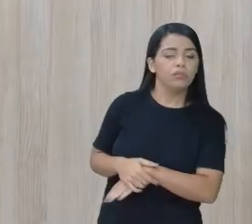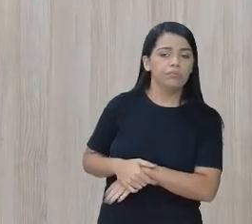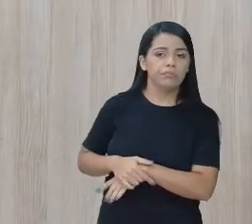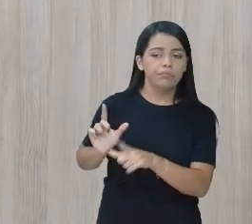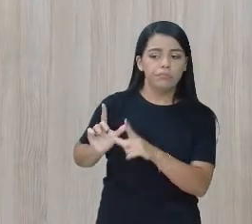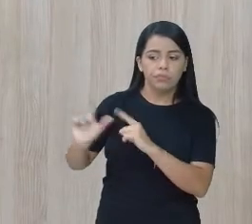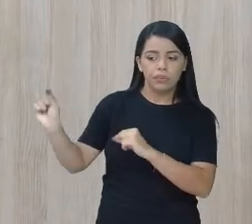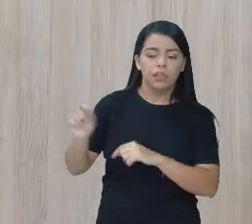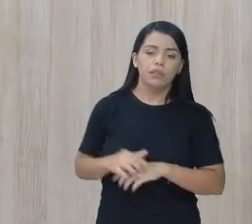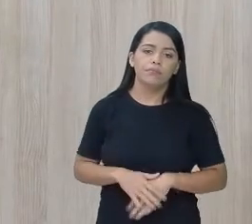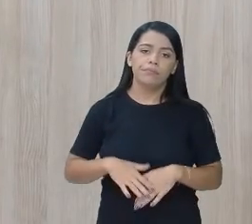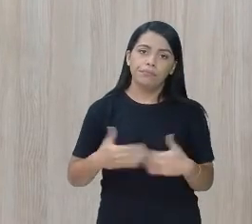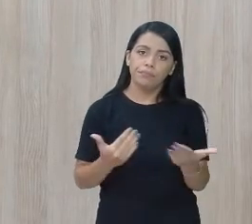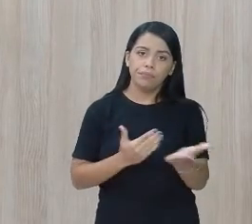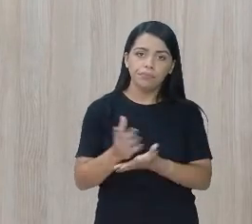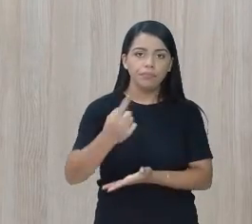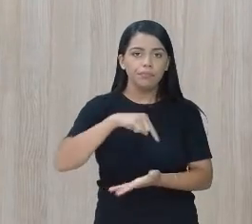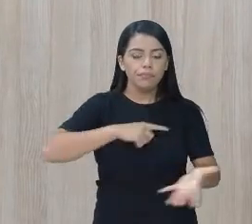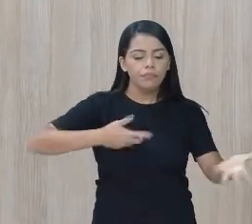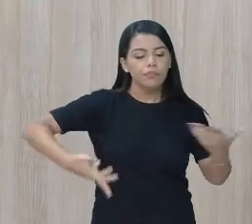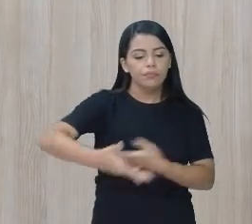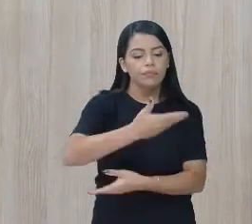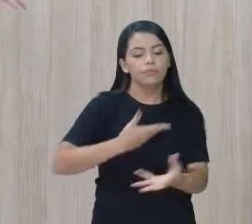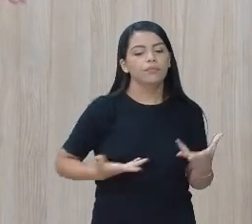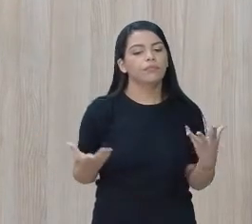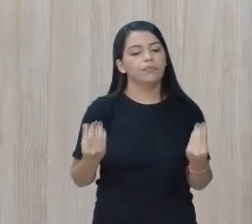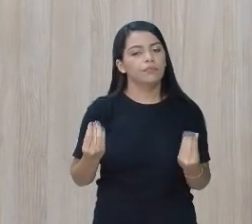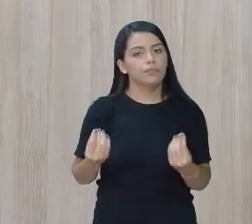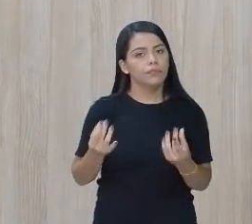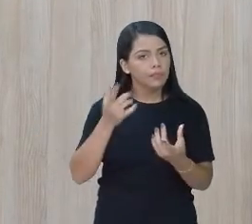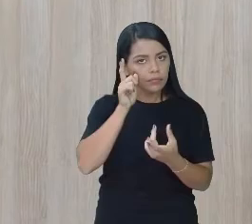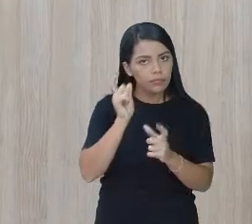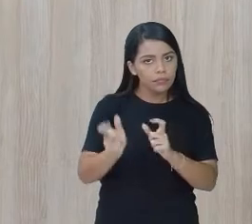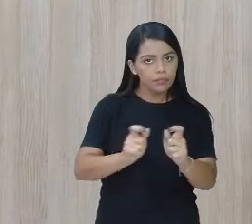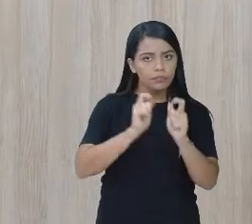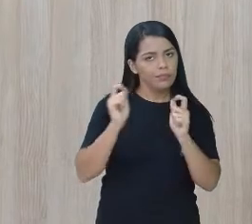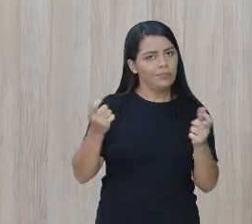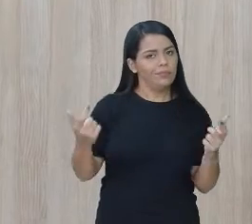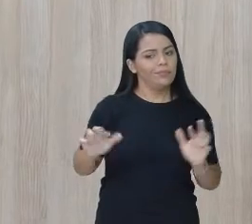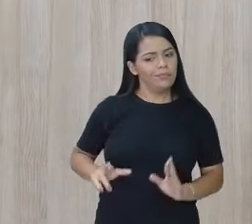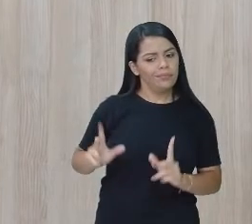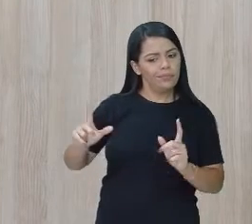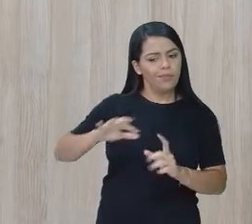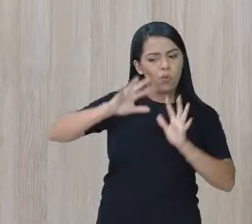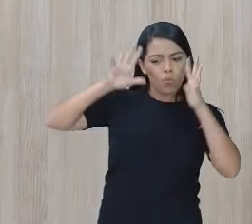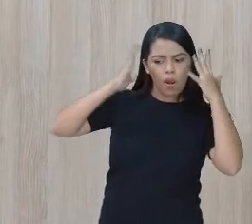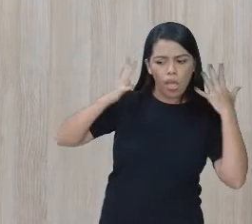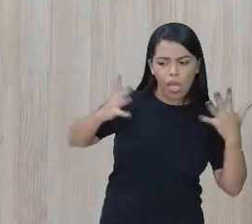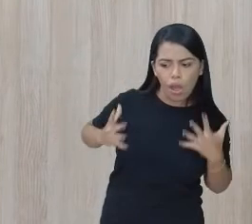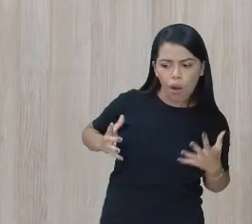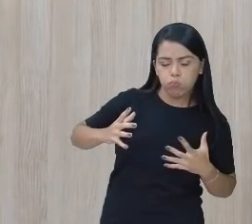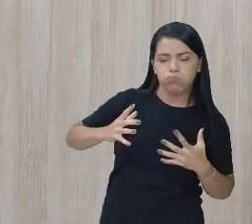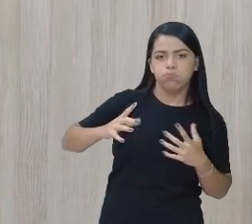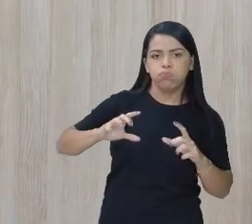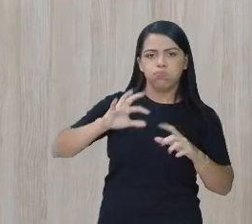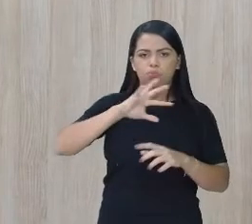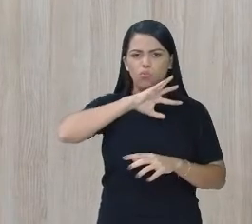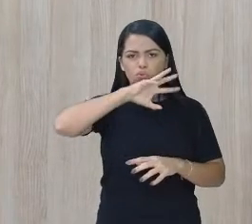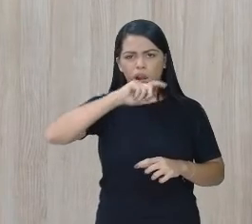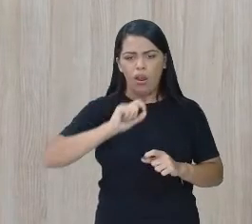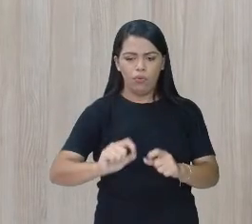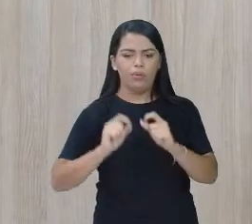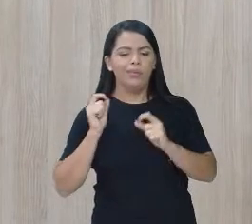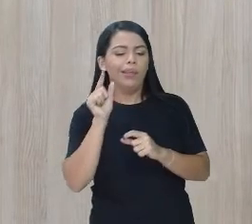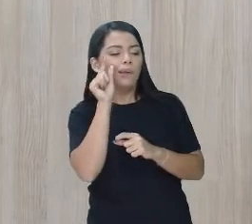tem a história de uma interação bem inusitada, né? Que é um leão e um ratinho, dois seres completamente opostos. O leão, um ser